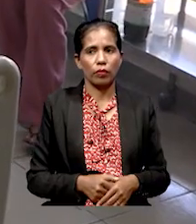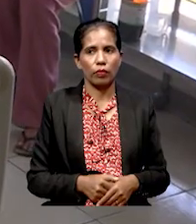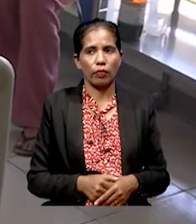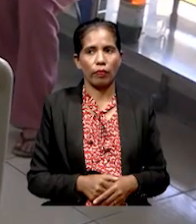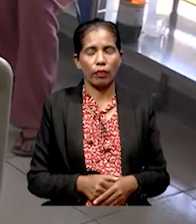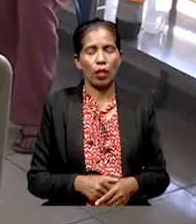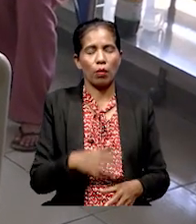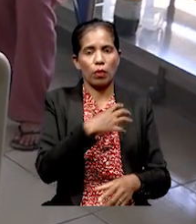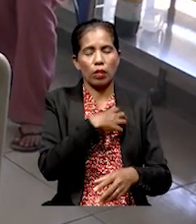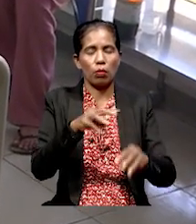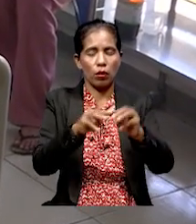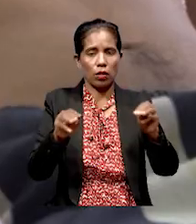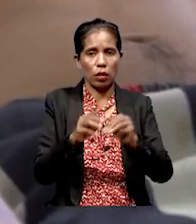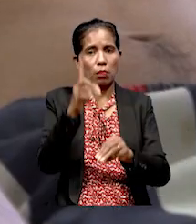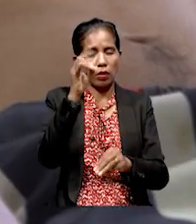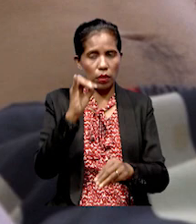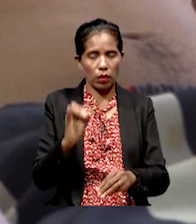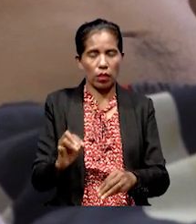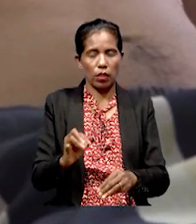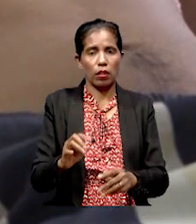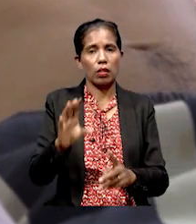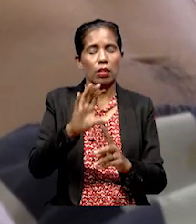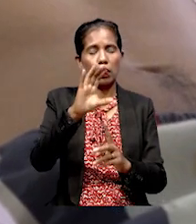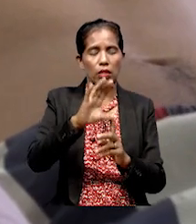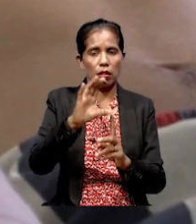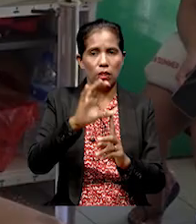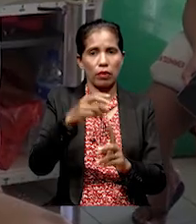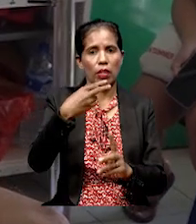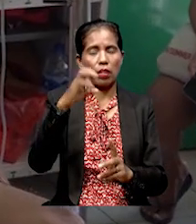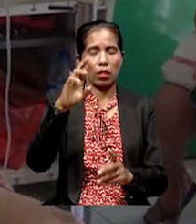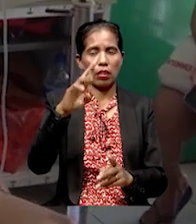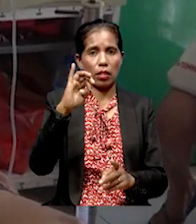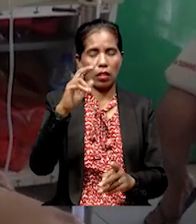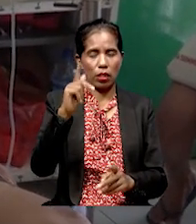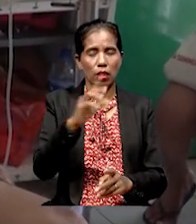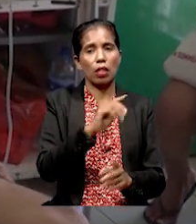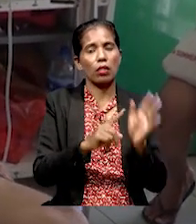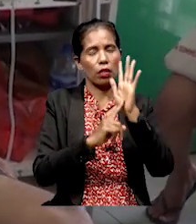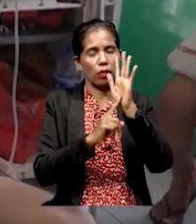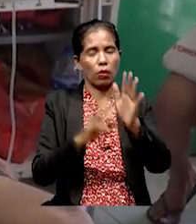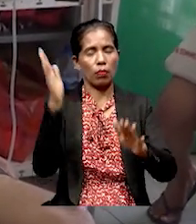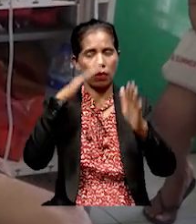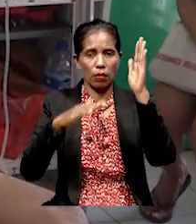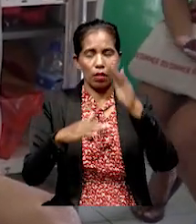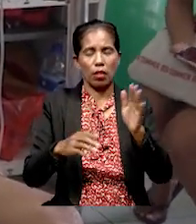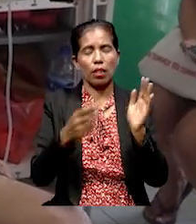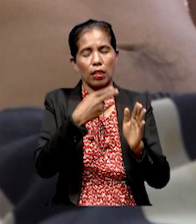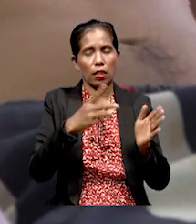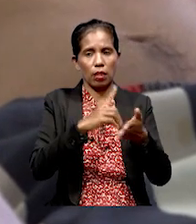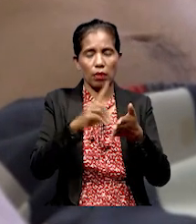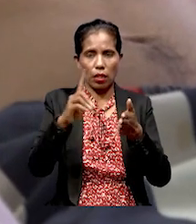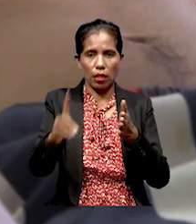Comandante Penetele município de Ilha, superintendente Seif Henrique da Costa, hato assunto né, e a quinta semana né, relação ao caso tentativa